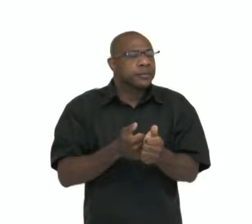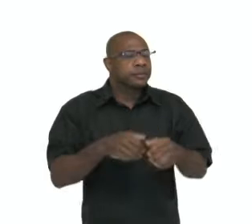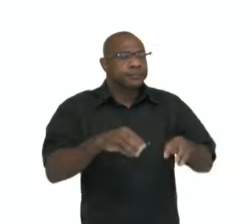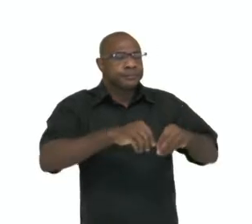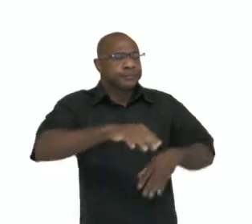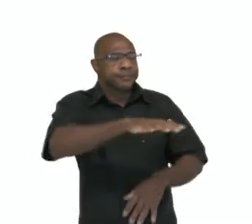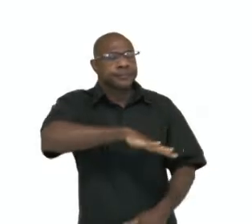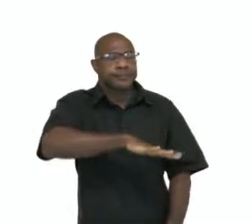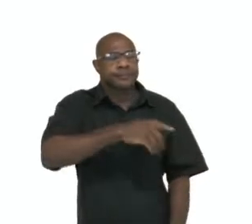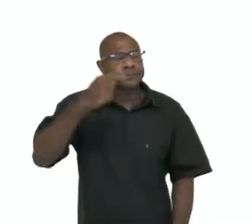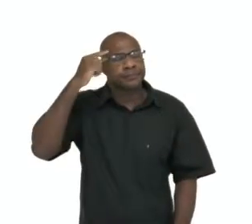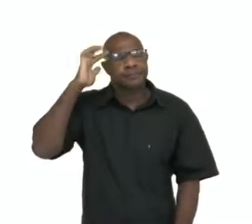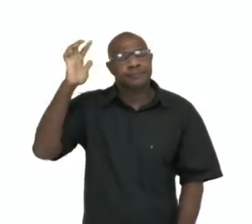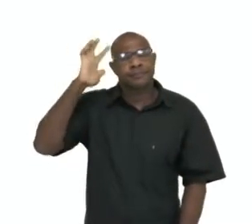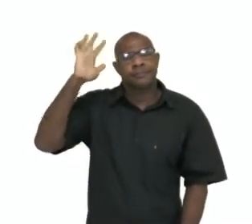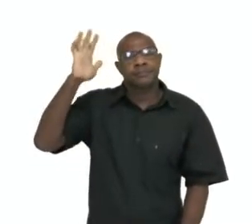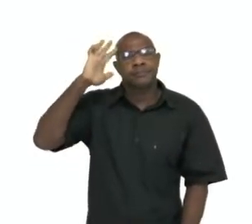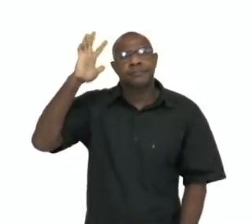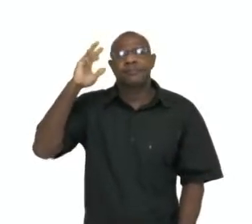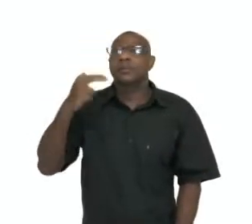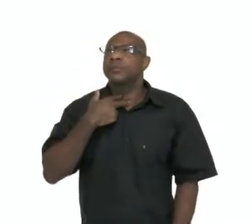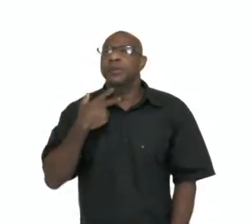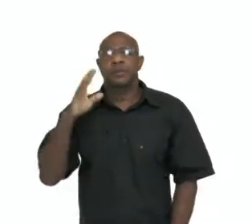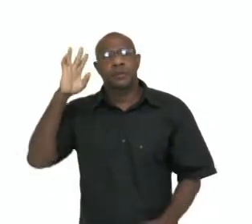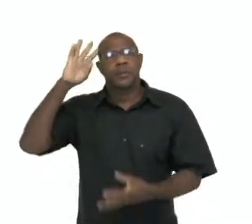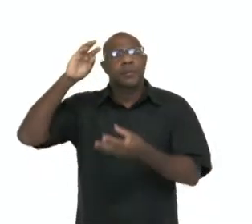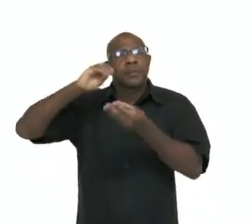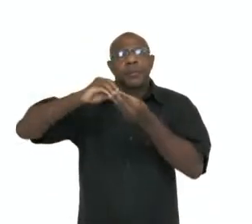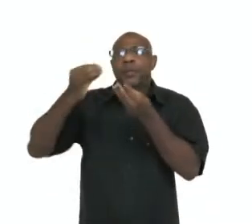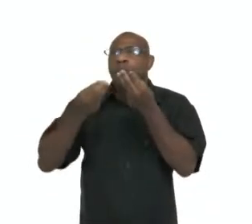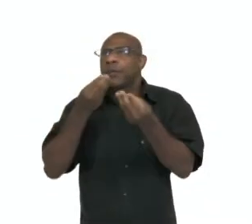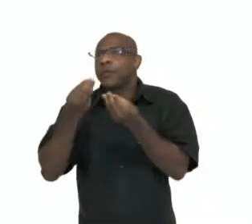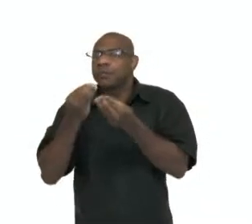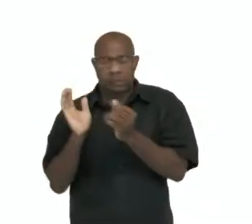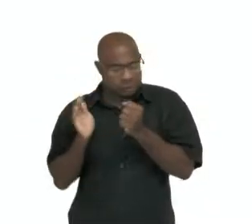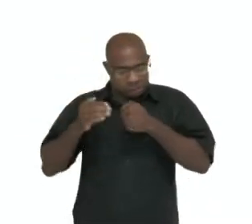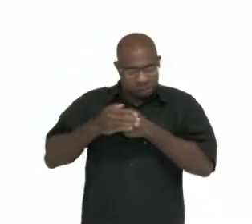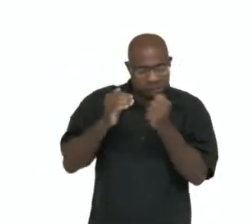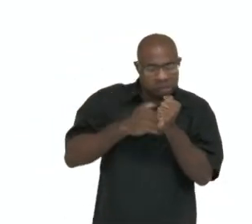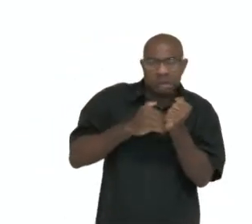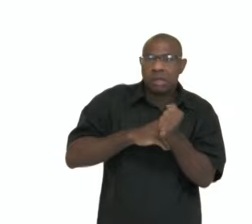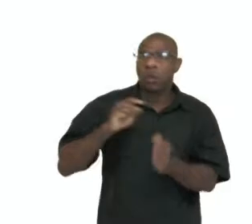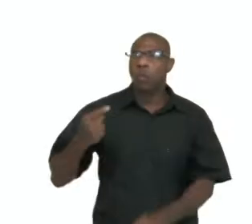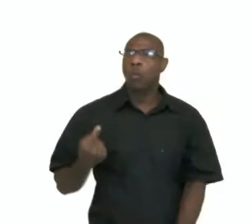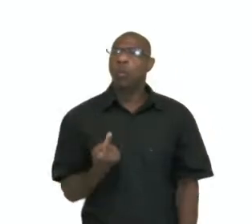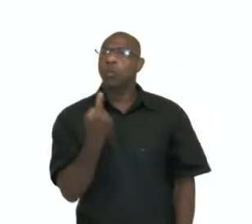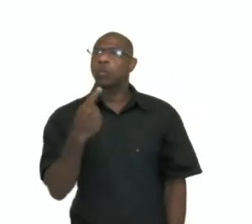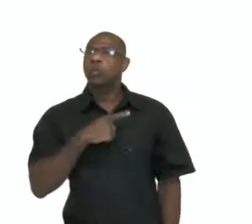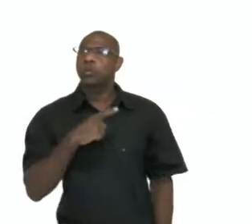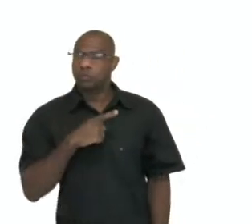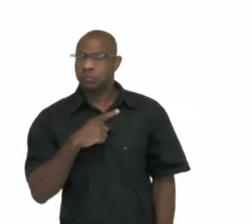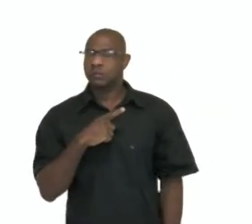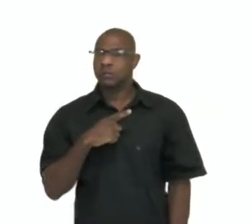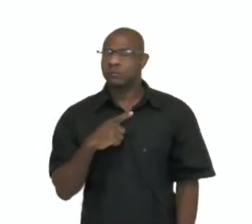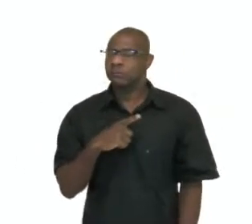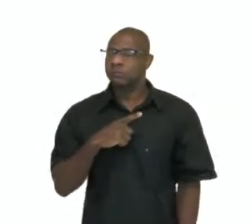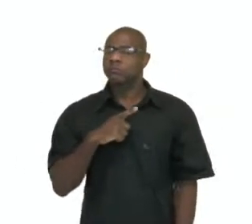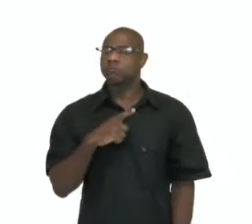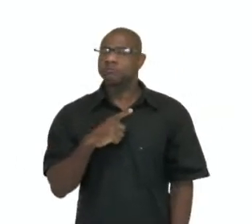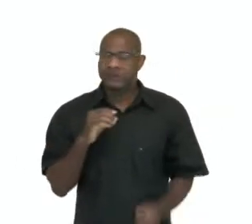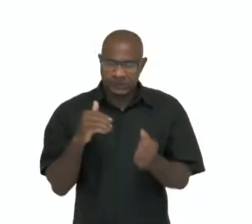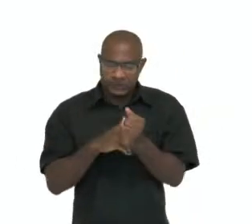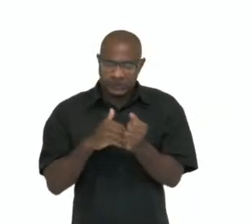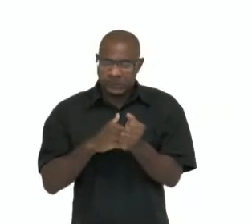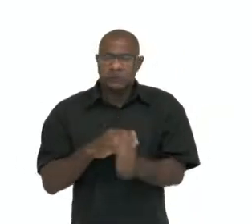que a memória não pôde ser exumada, pois o segredo, sendo o único bem que se leva para o túmulo, é